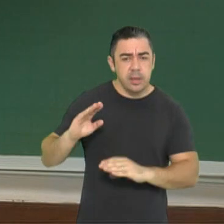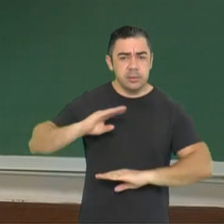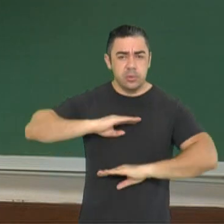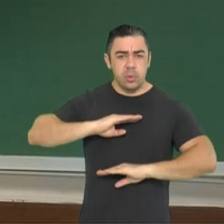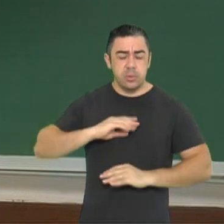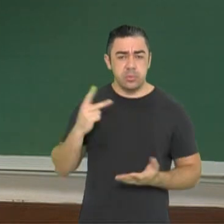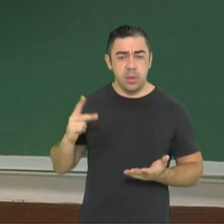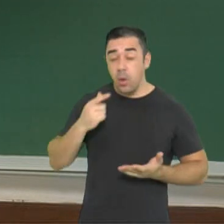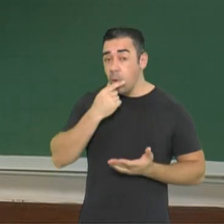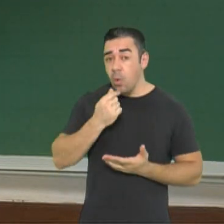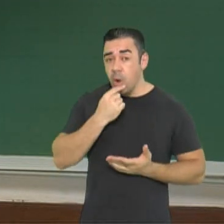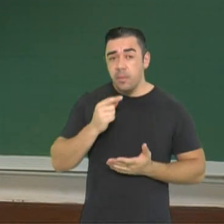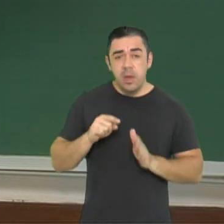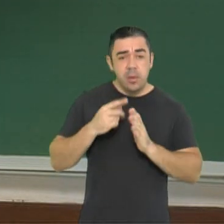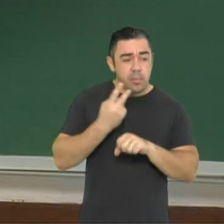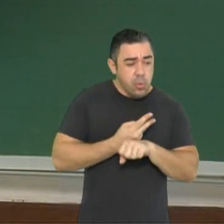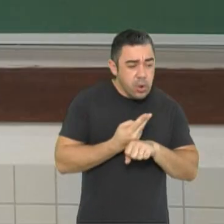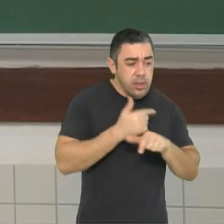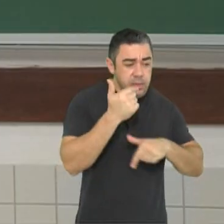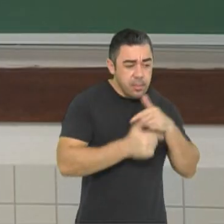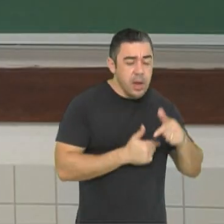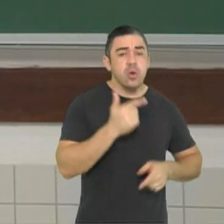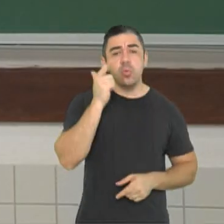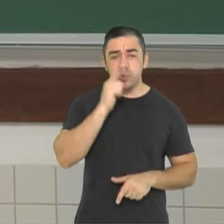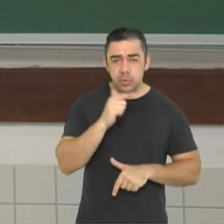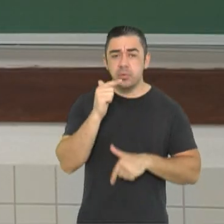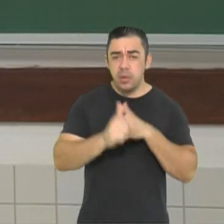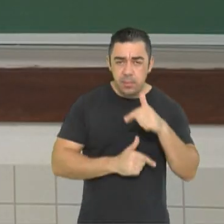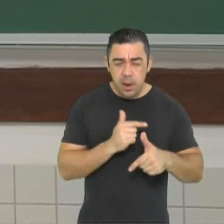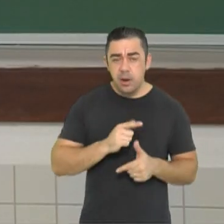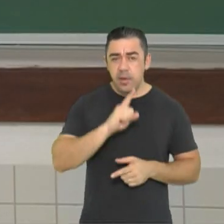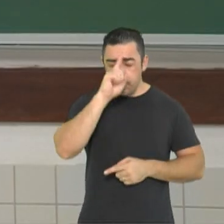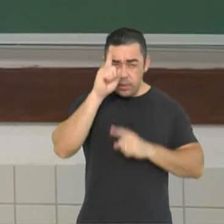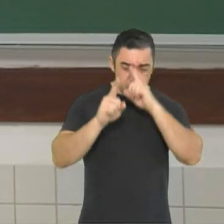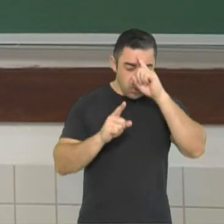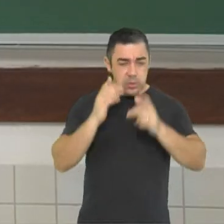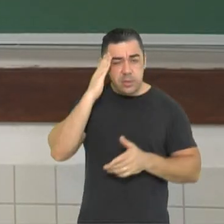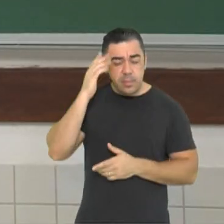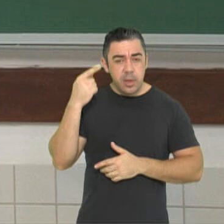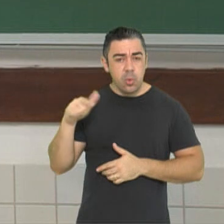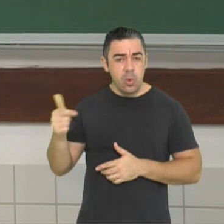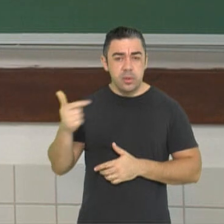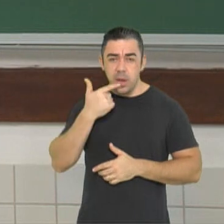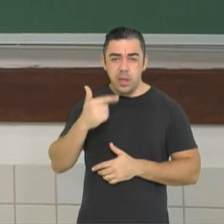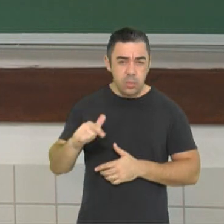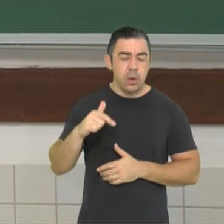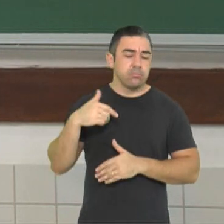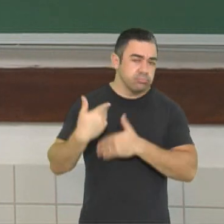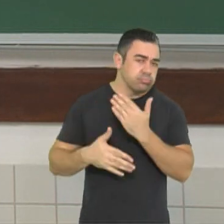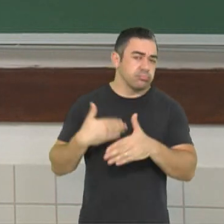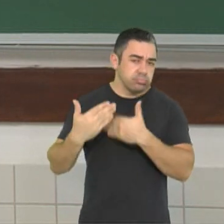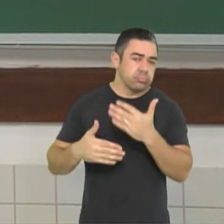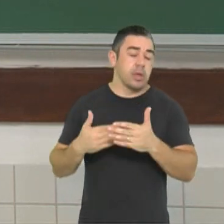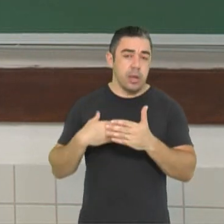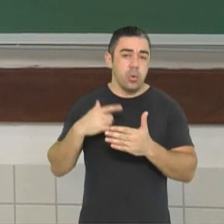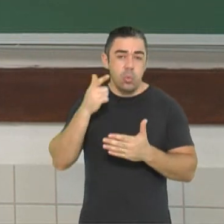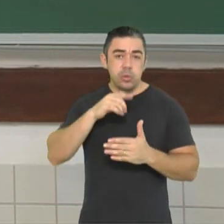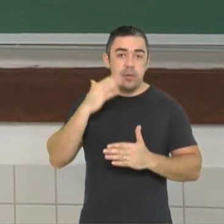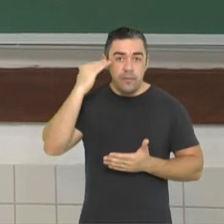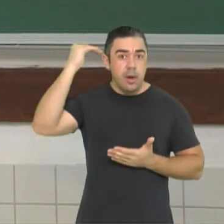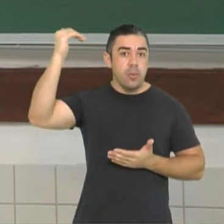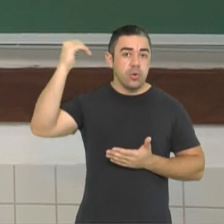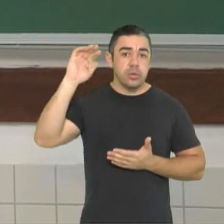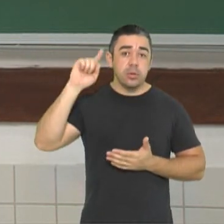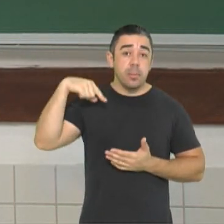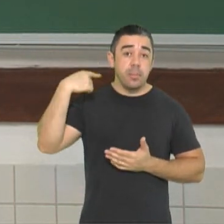situação. Ele era uma pessoa que procurava um emprego, conseguiu esse emprego, inventou que sabia javanês e cada vez mais ele foi crescendo. E no